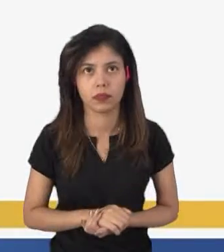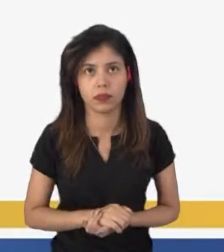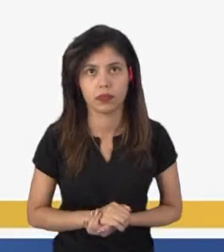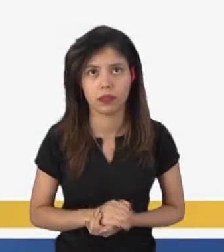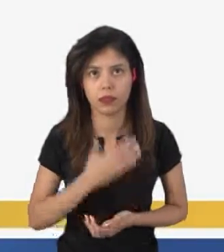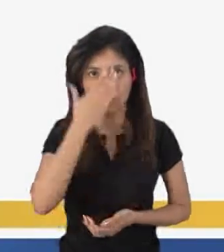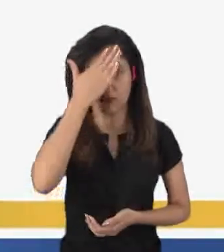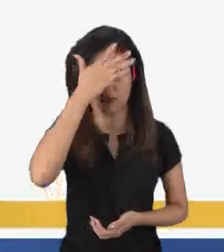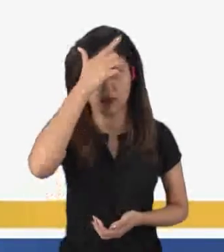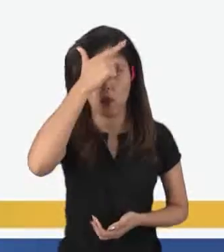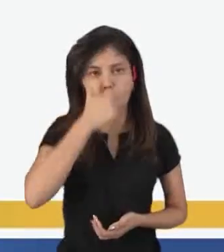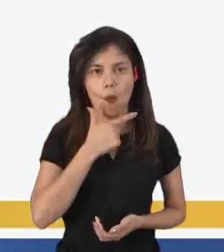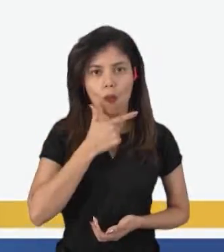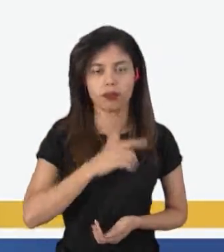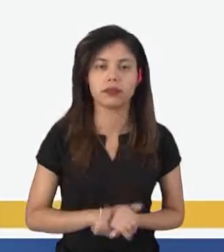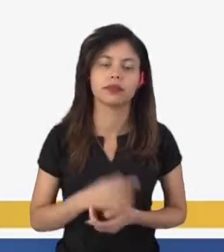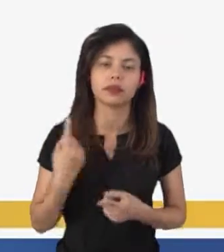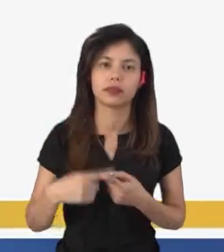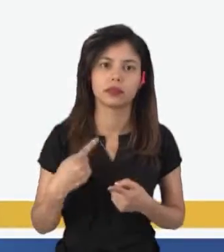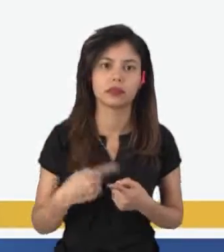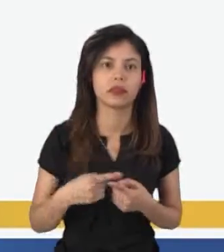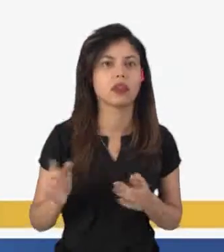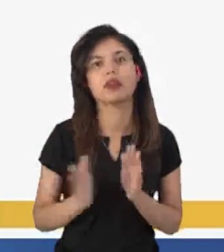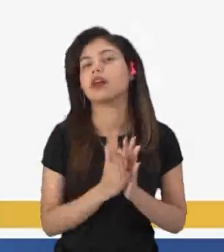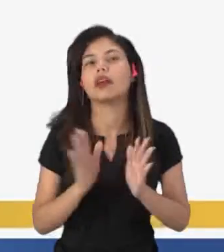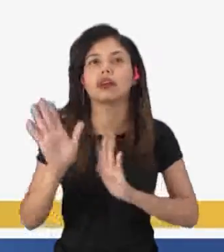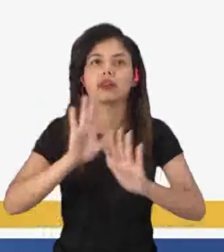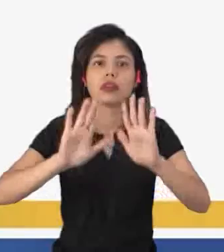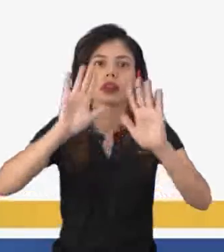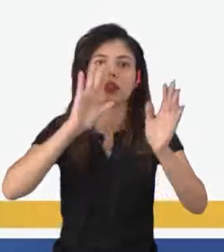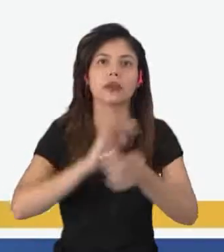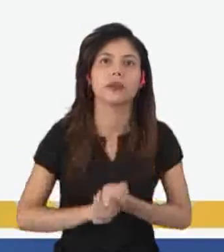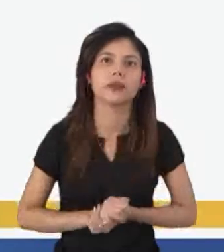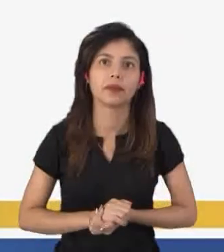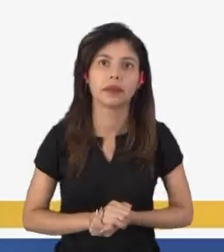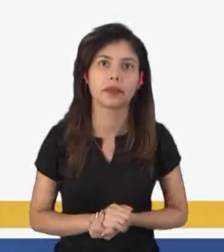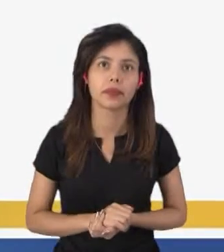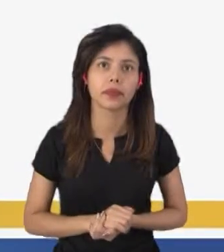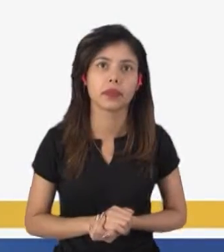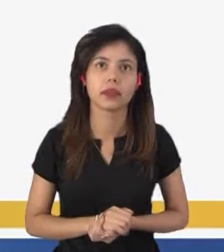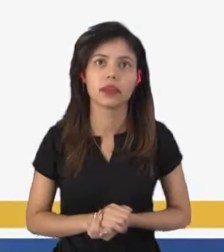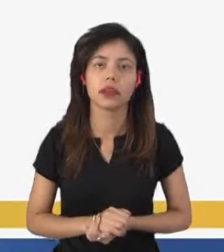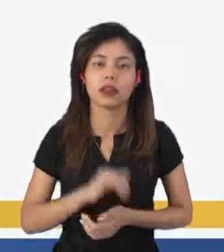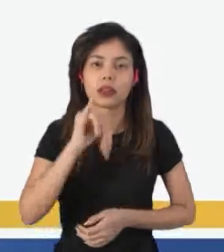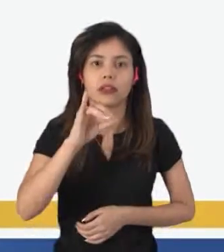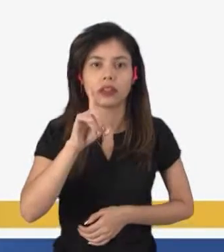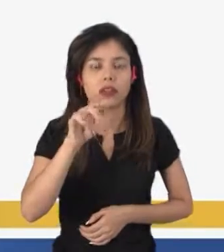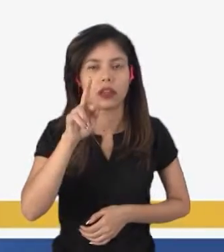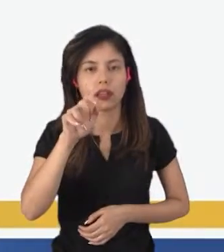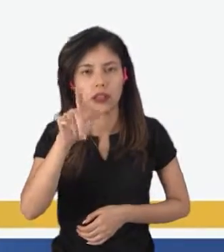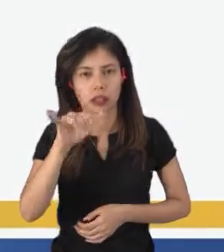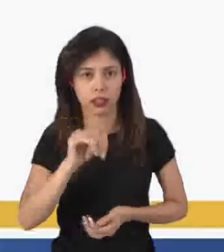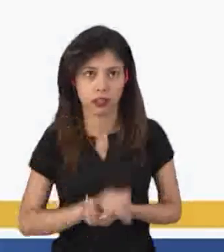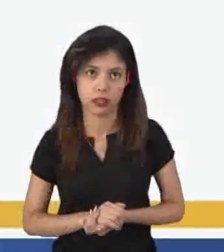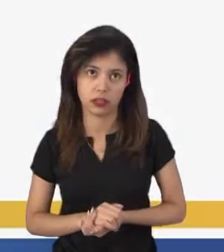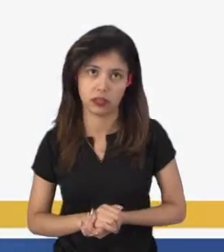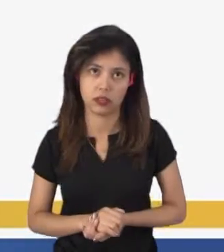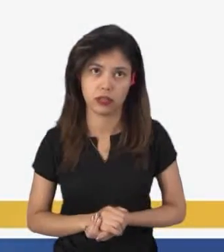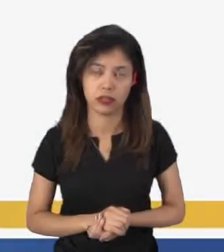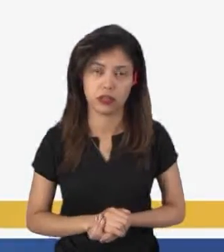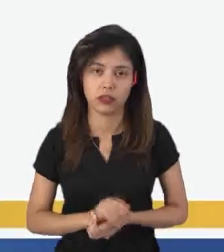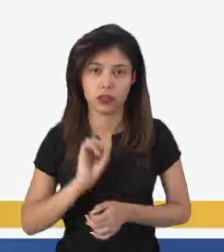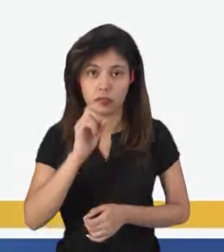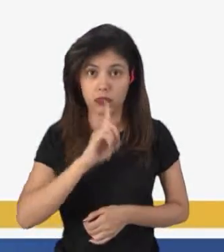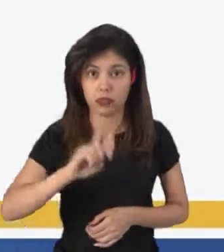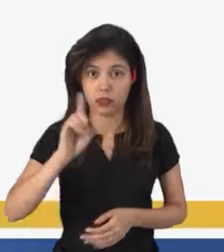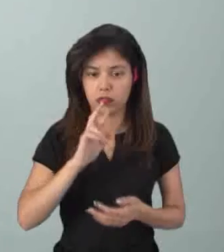exemplo, em branco, porque para eles isso é idolatria, né? Representar, né? É o caso do cristianismo, que tem a representação de Cristo, ou mesmo